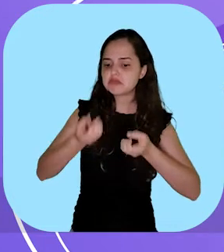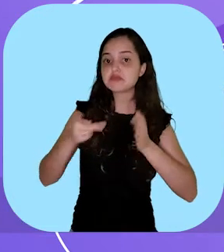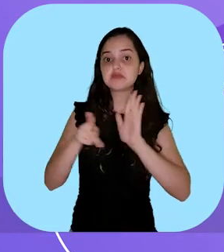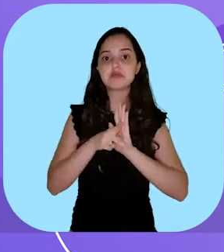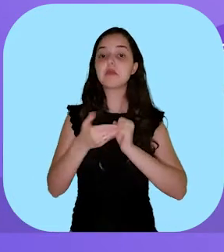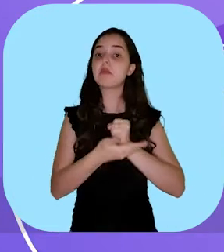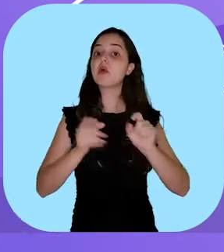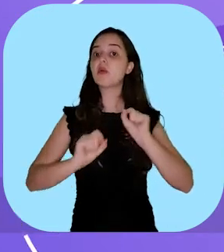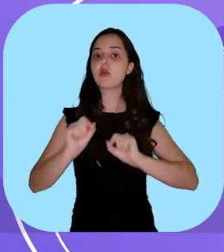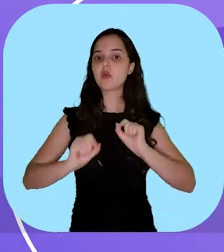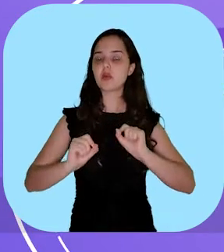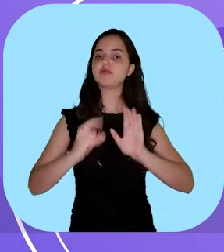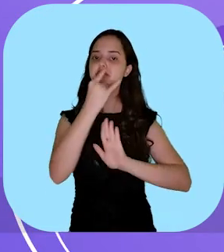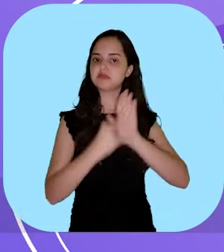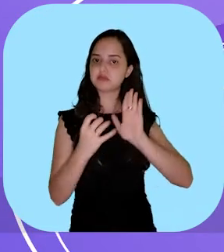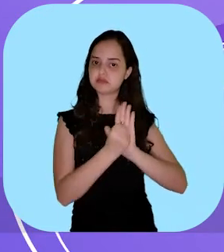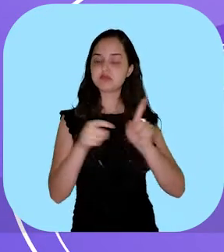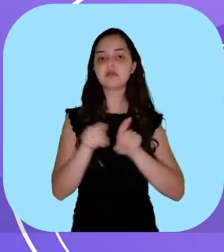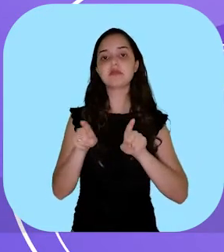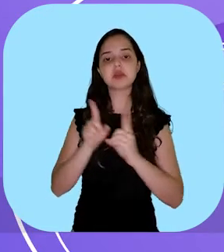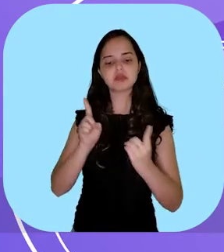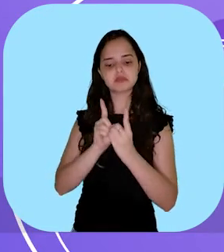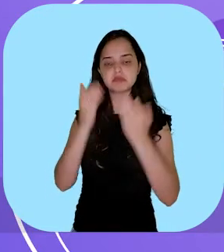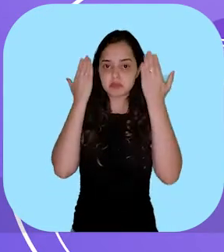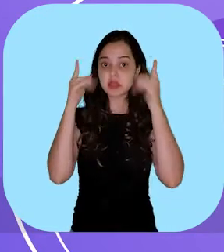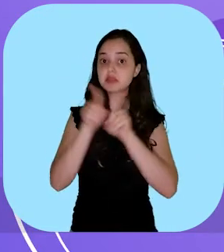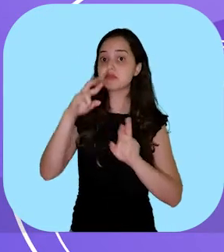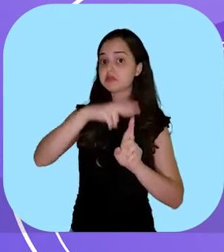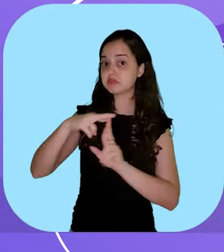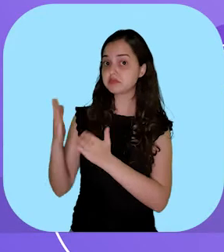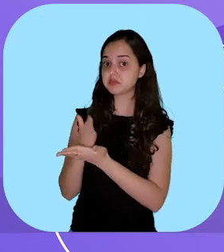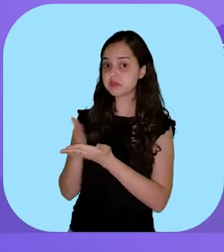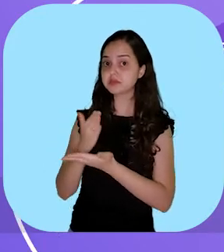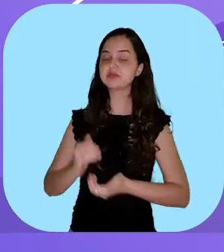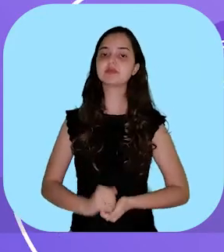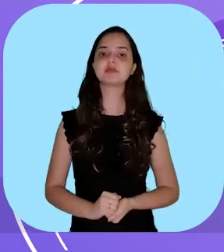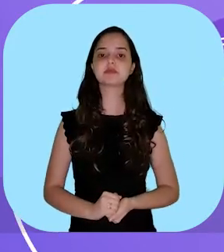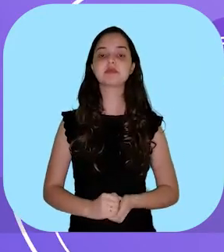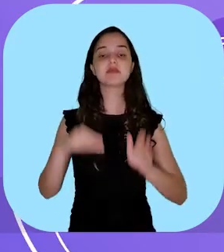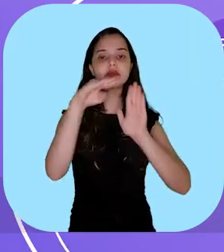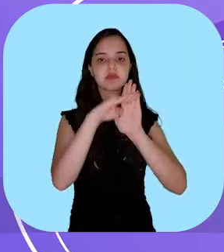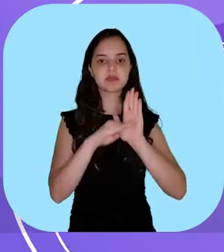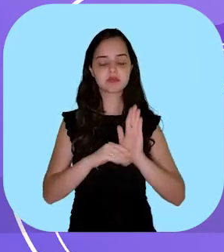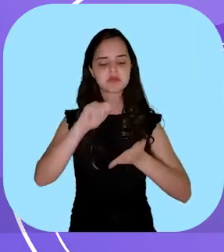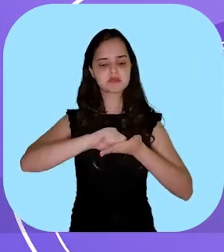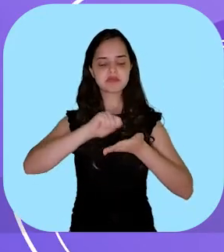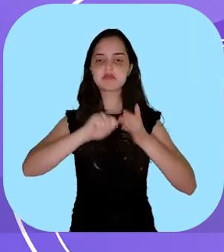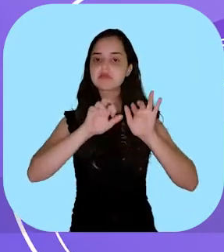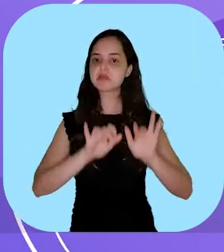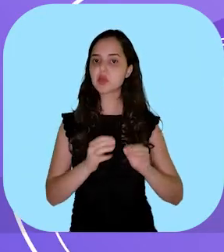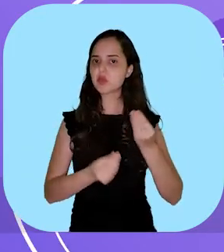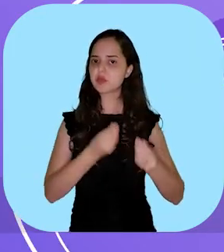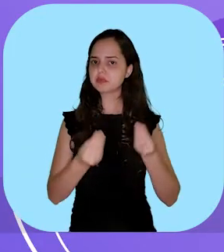registro documental, prontuário psicológico e referências bibliográficas. Princípios da linguagem